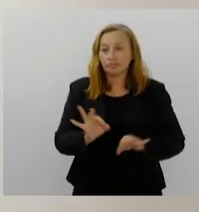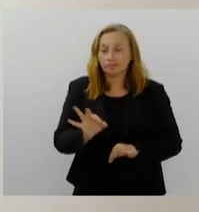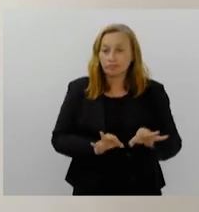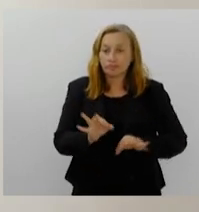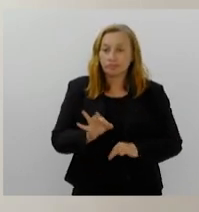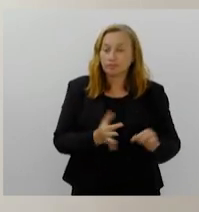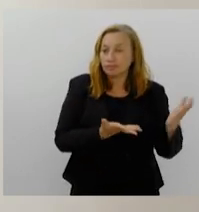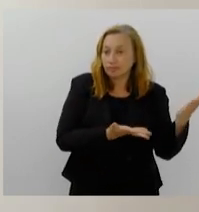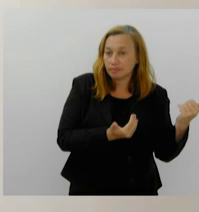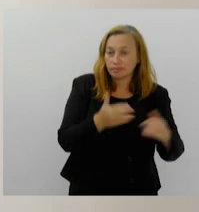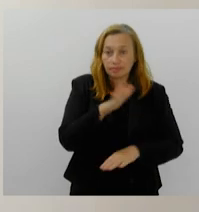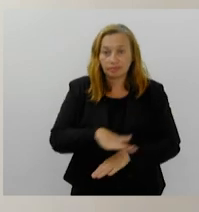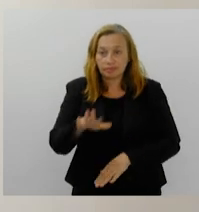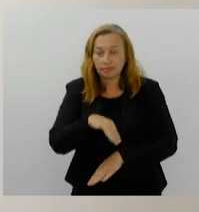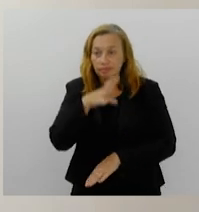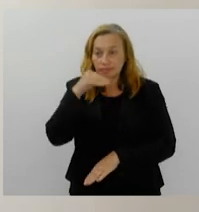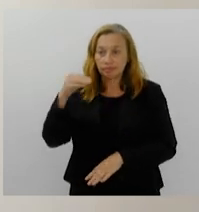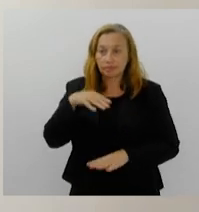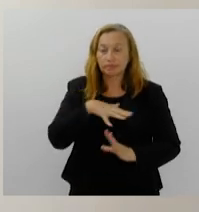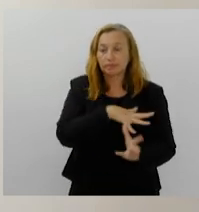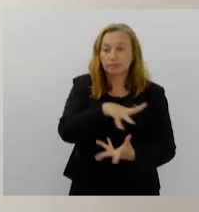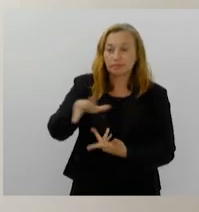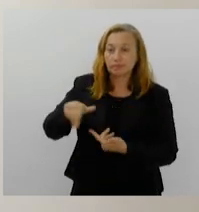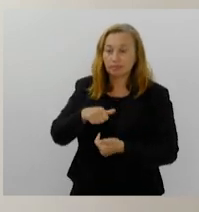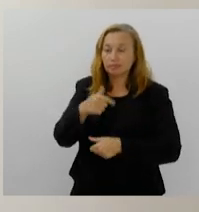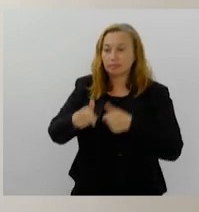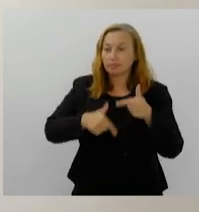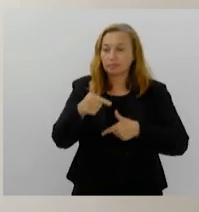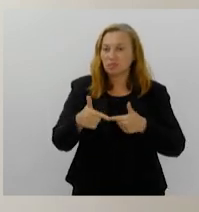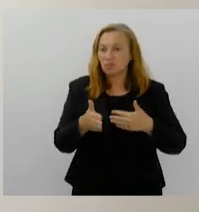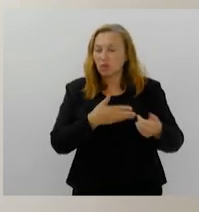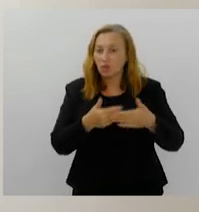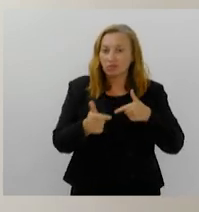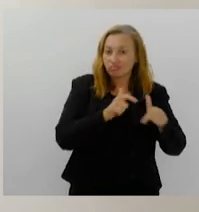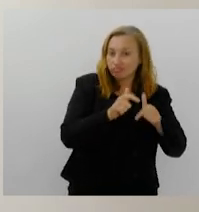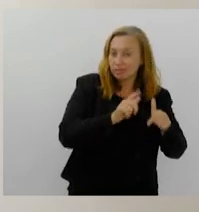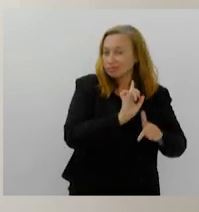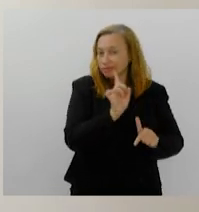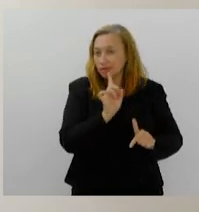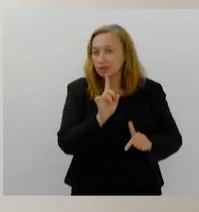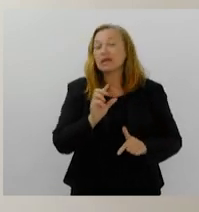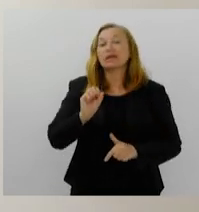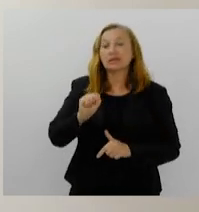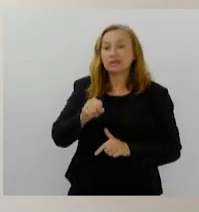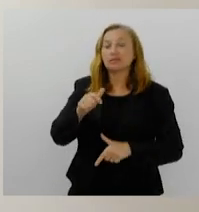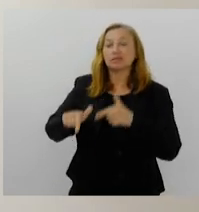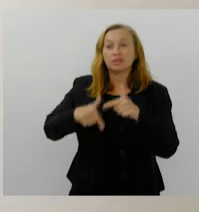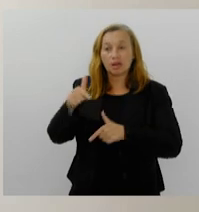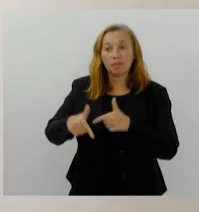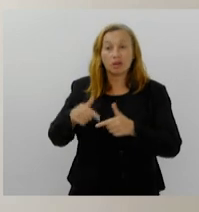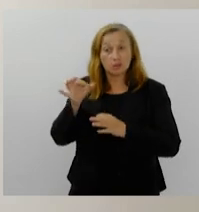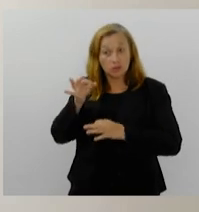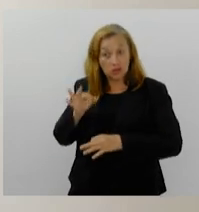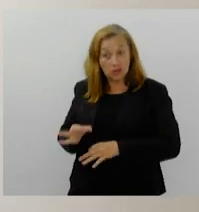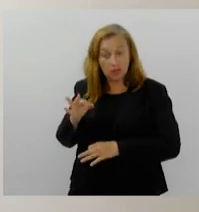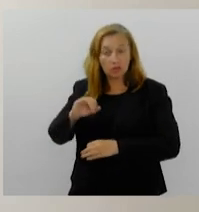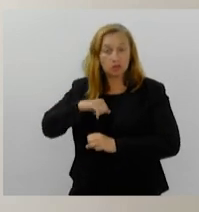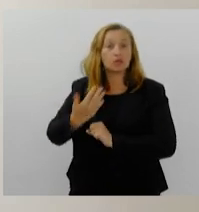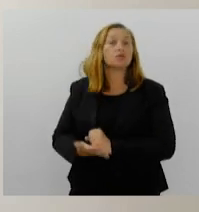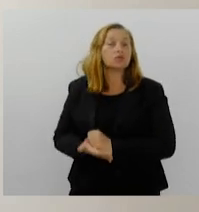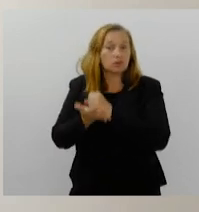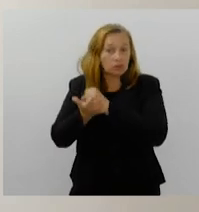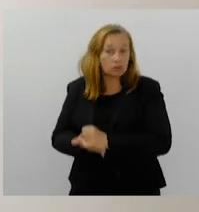e jovens para o mundo do trabalho, mas não qualquer trabalho, e sim para o trabalho decente,